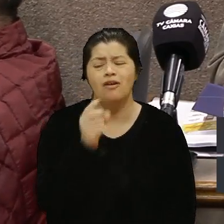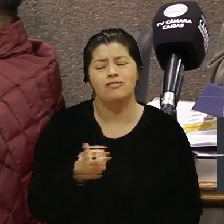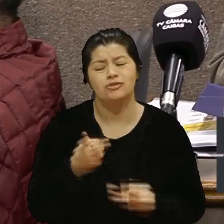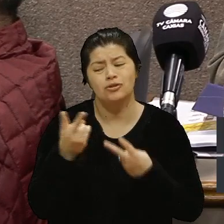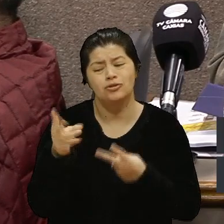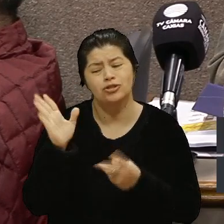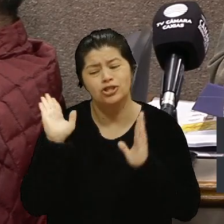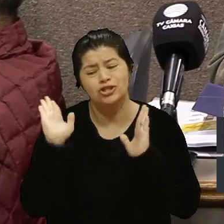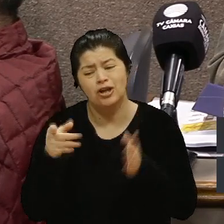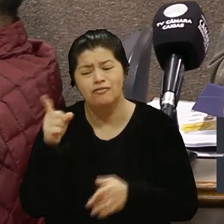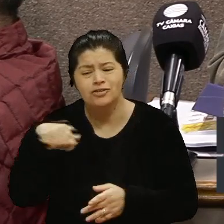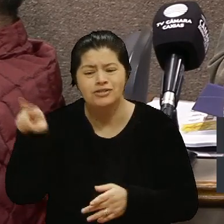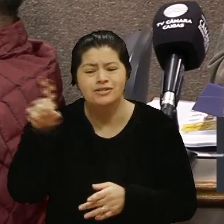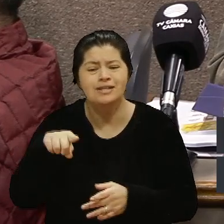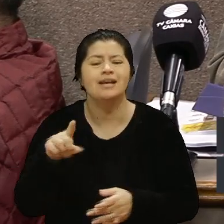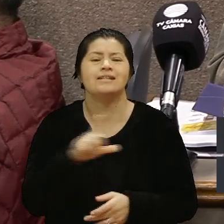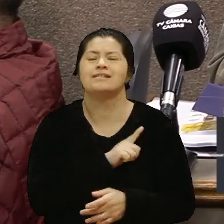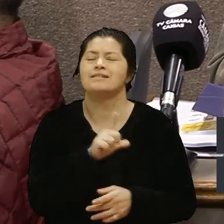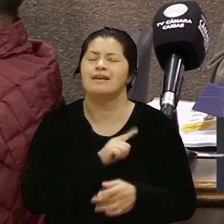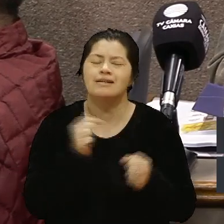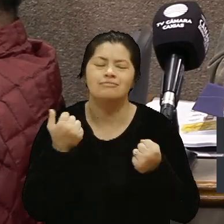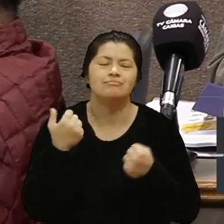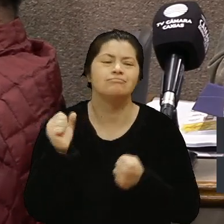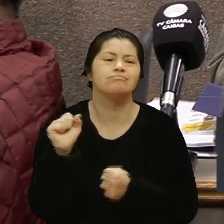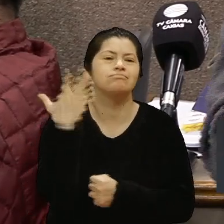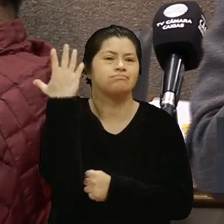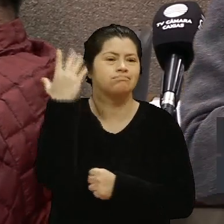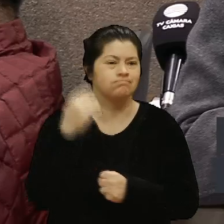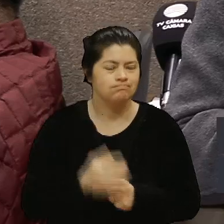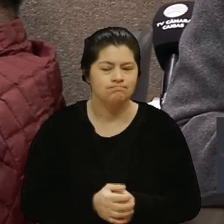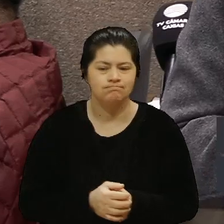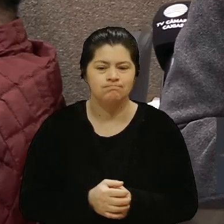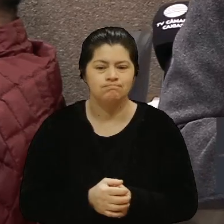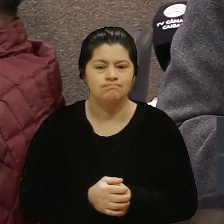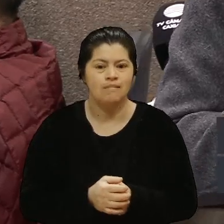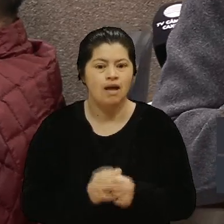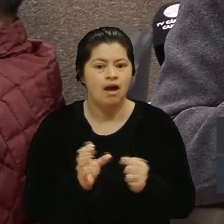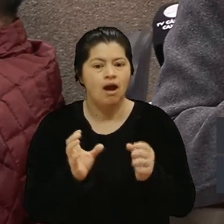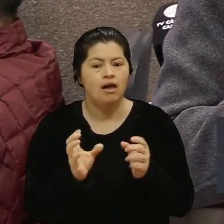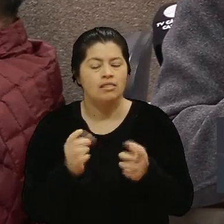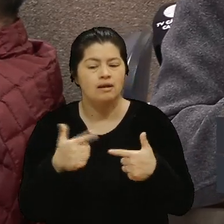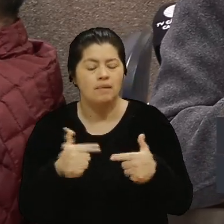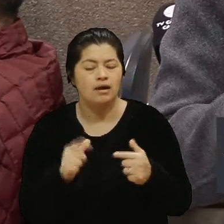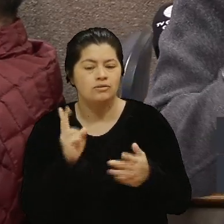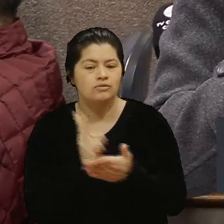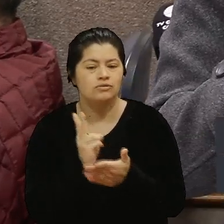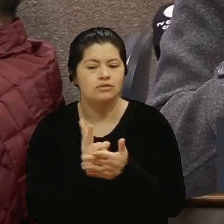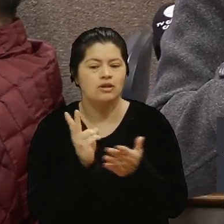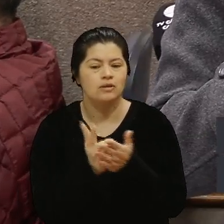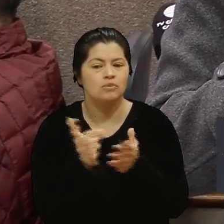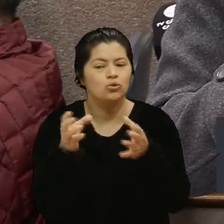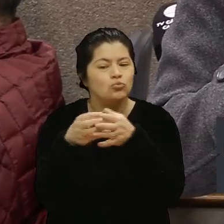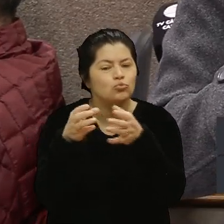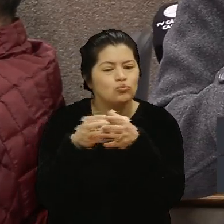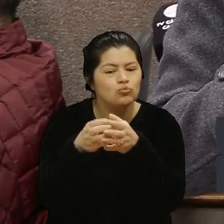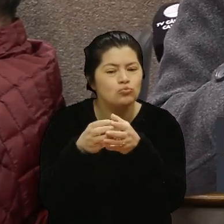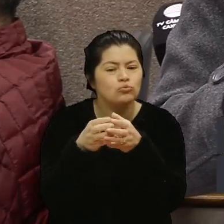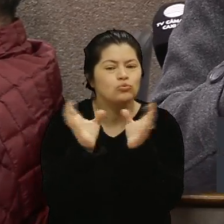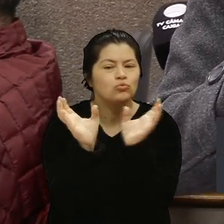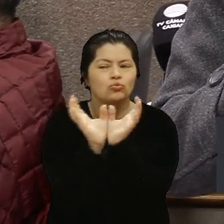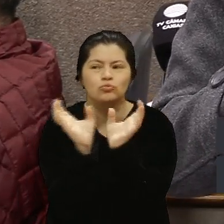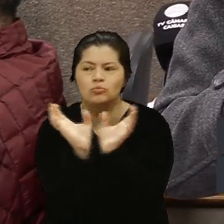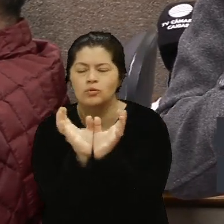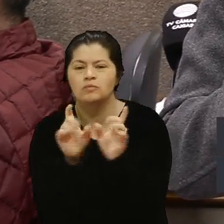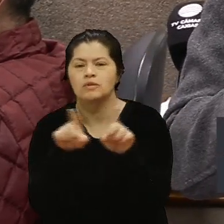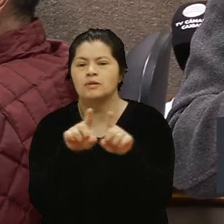municipais sabe o que vocês têm realizado. Trabalho sempre em equipe, em grupo, e não quero chover no molhado, mas